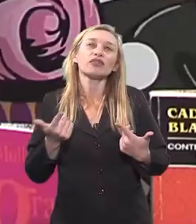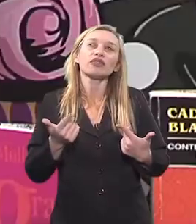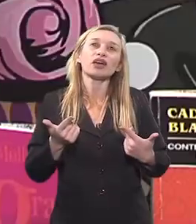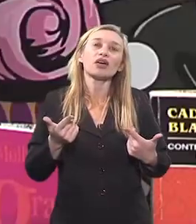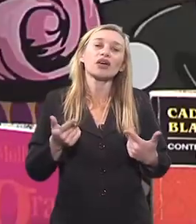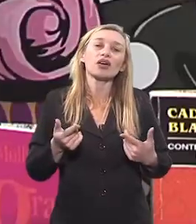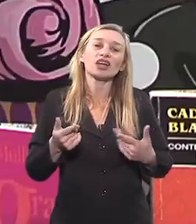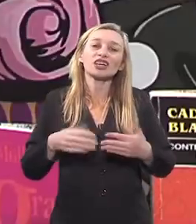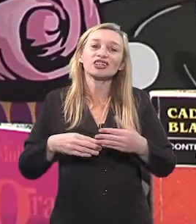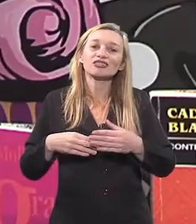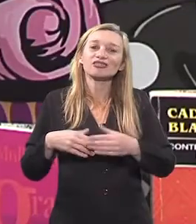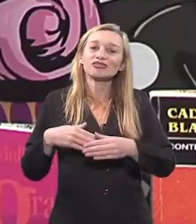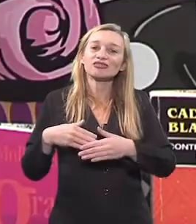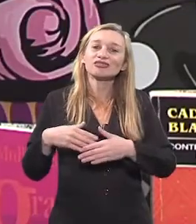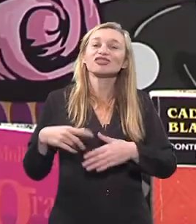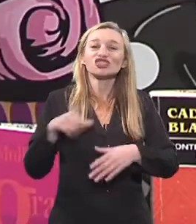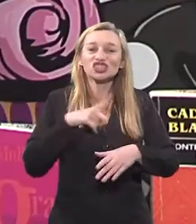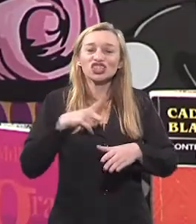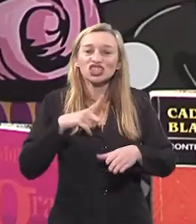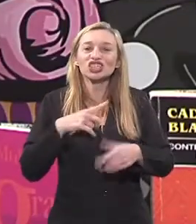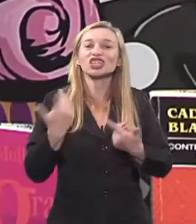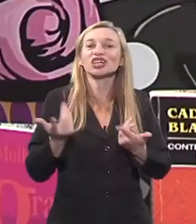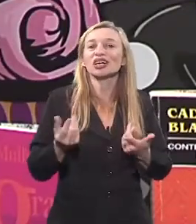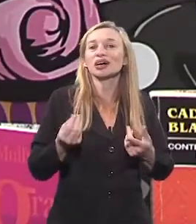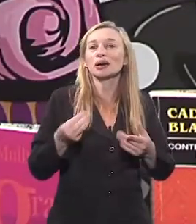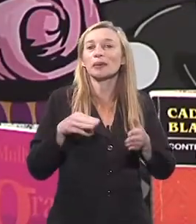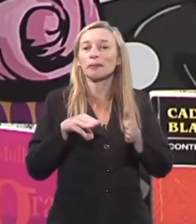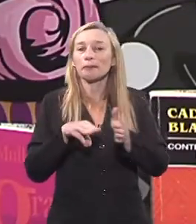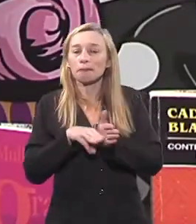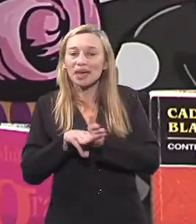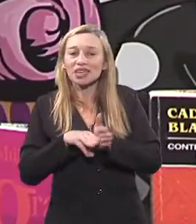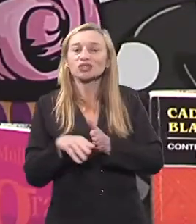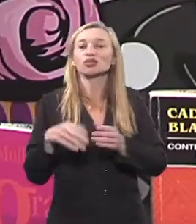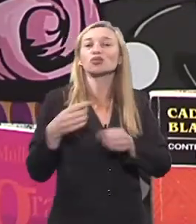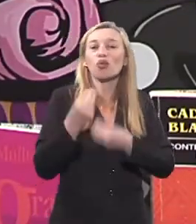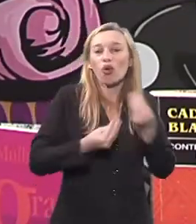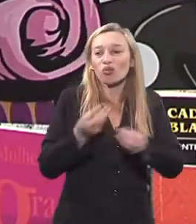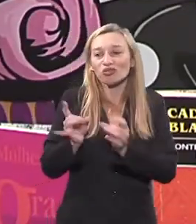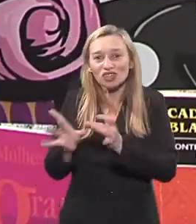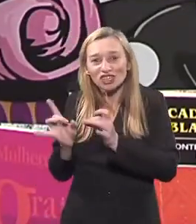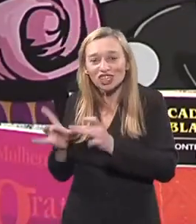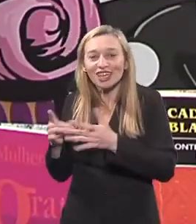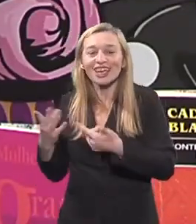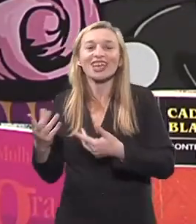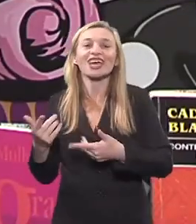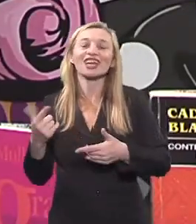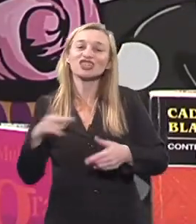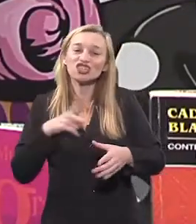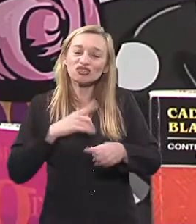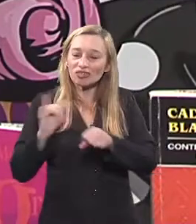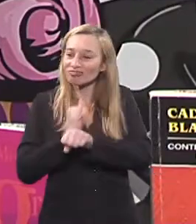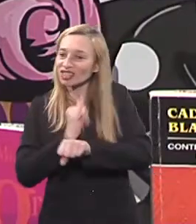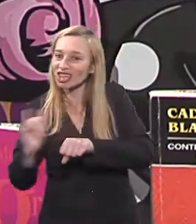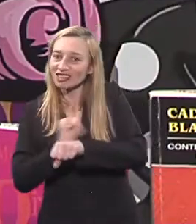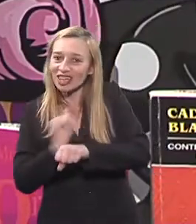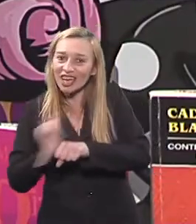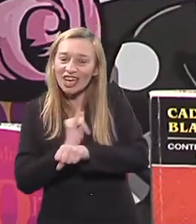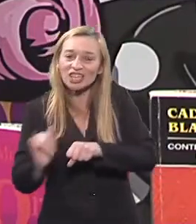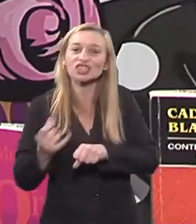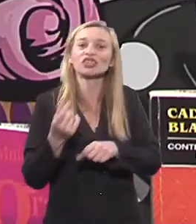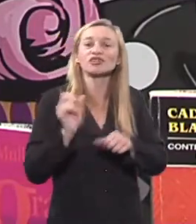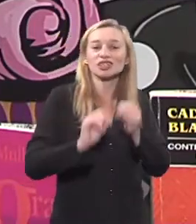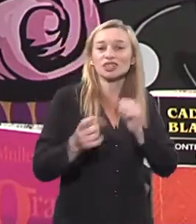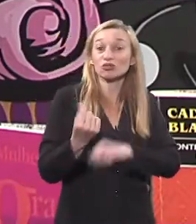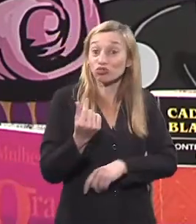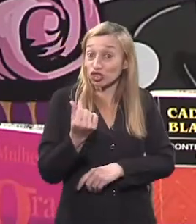uma ganhadeira na rua, assim. Ela tinha um método para vender, ela sabia o que ela queria ali, ela tinha um planejamento para fazer